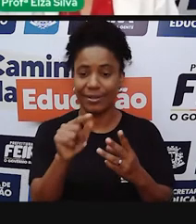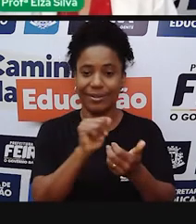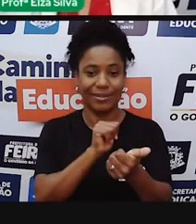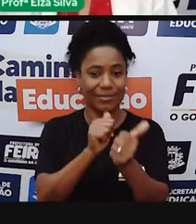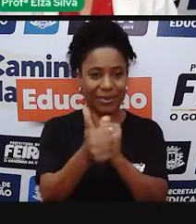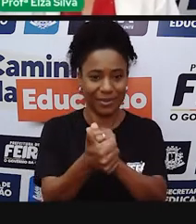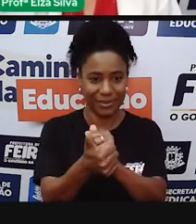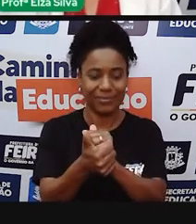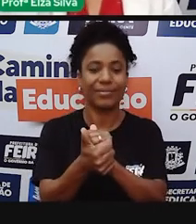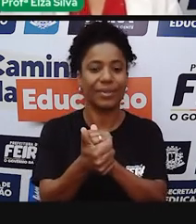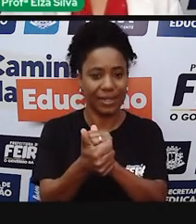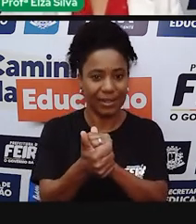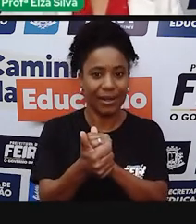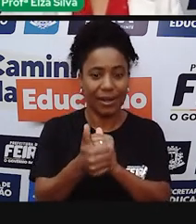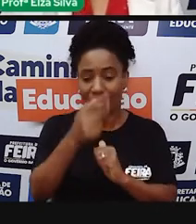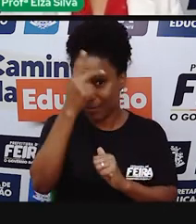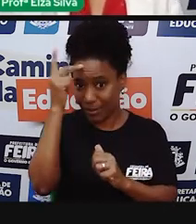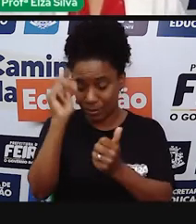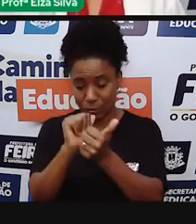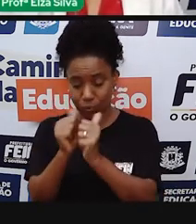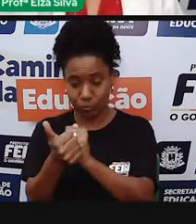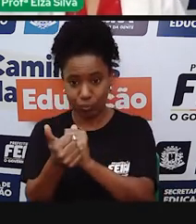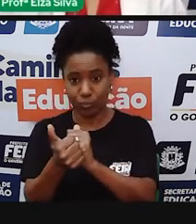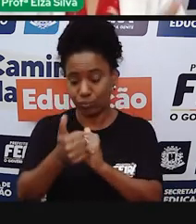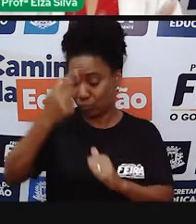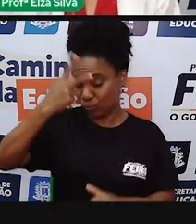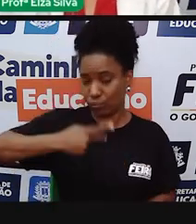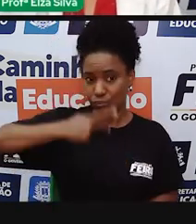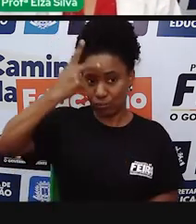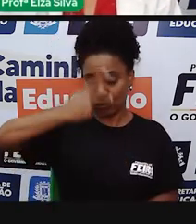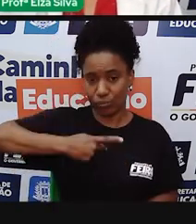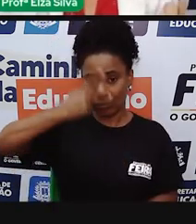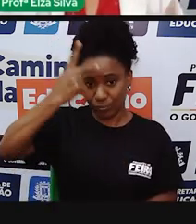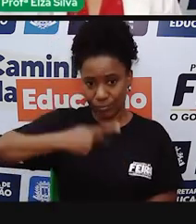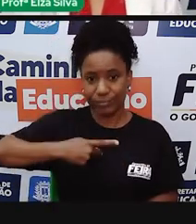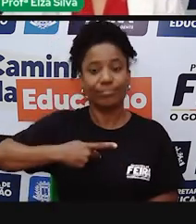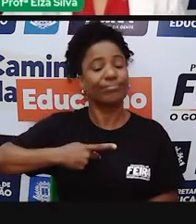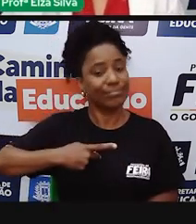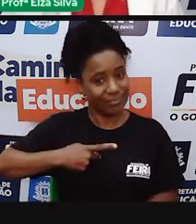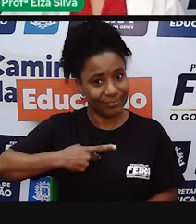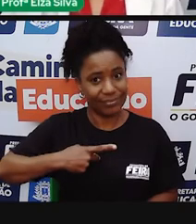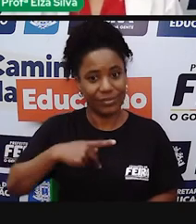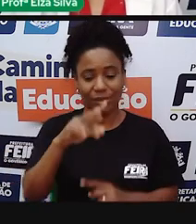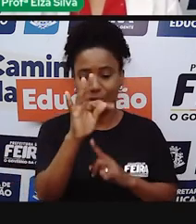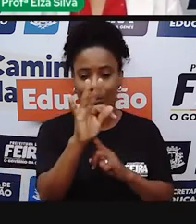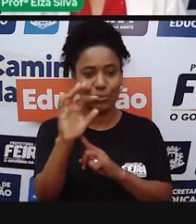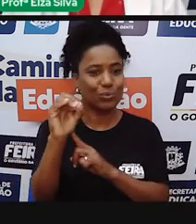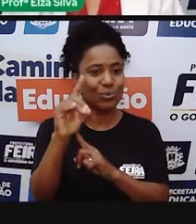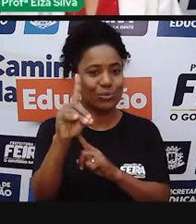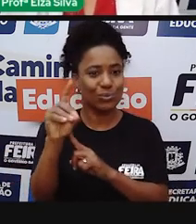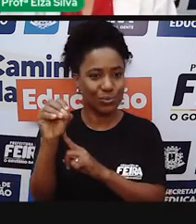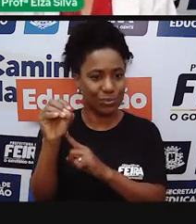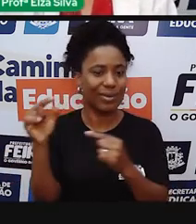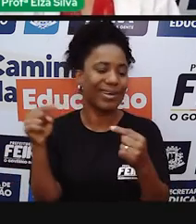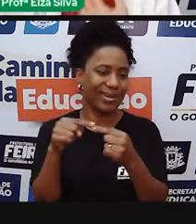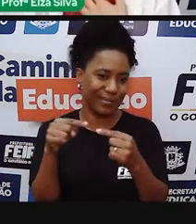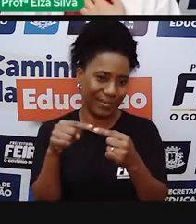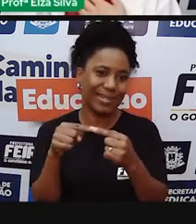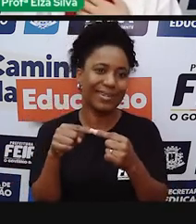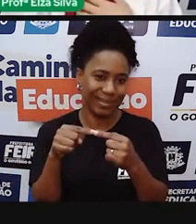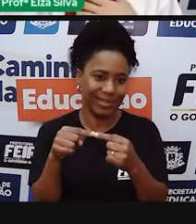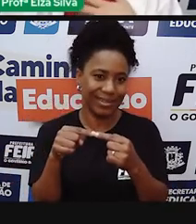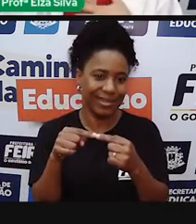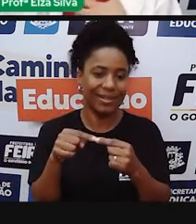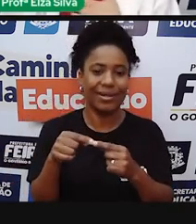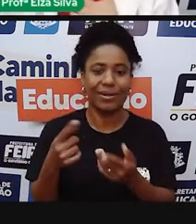pelos atletas de maneira solitária é adequado que você utilize o verbo to do para se referir à prática